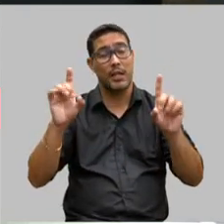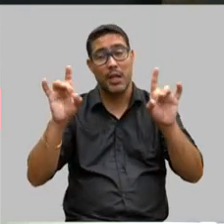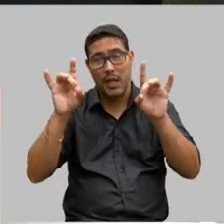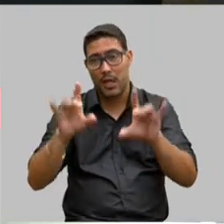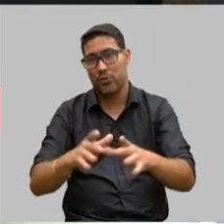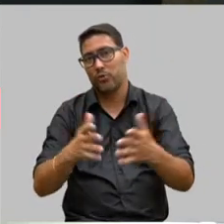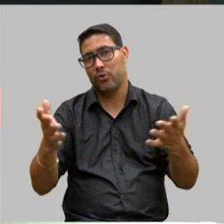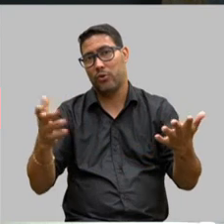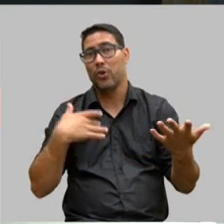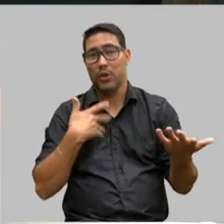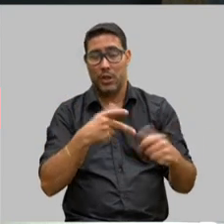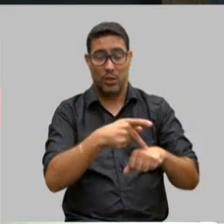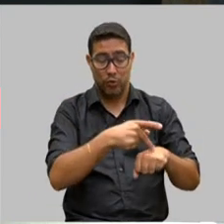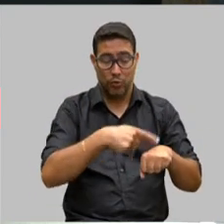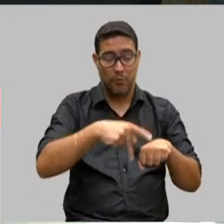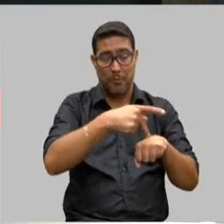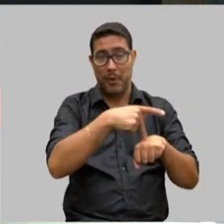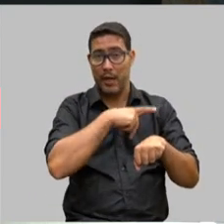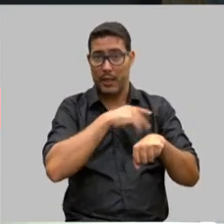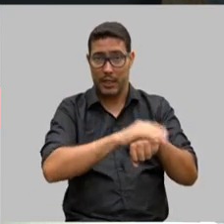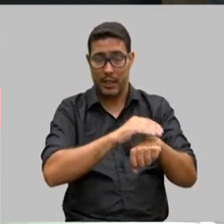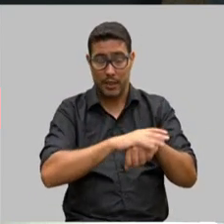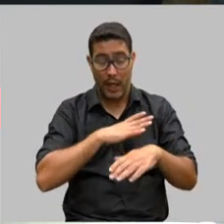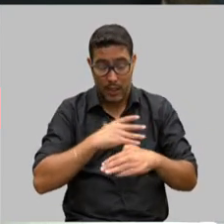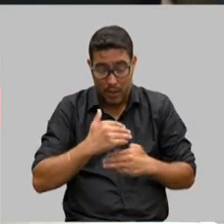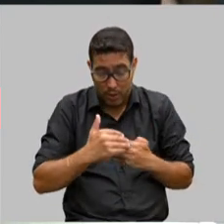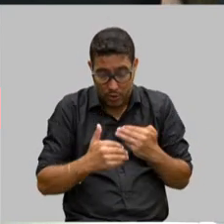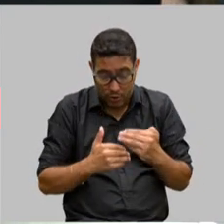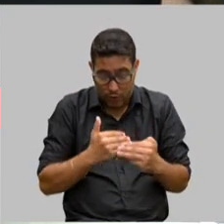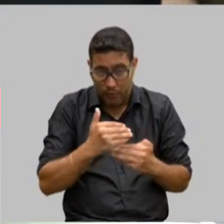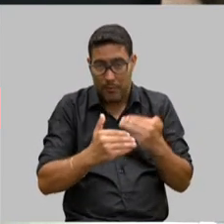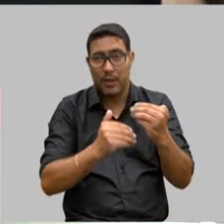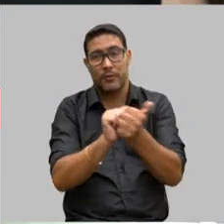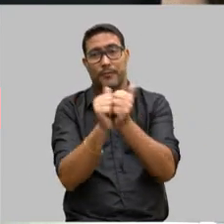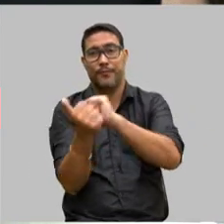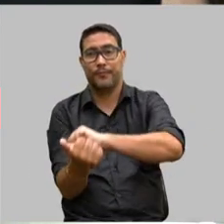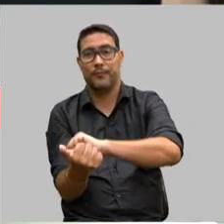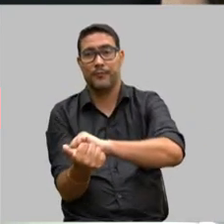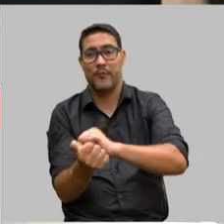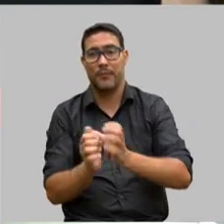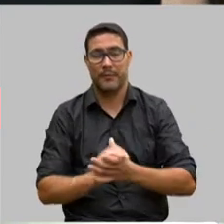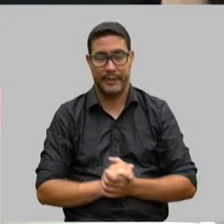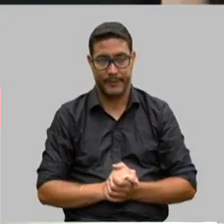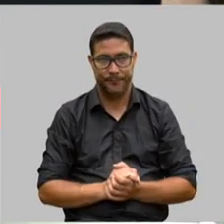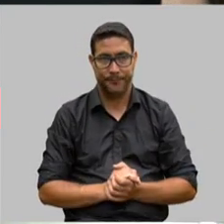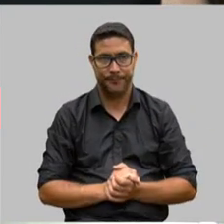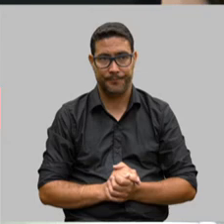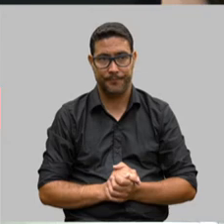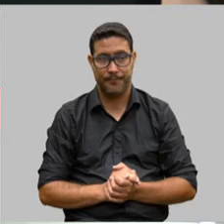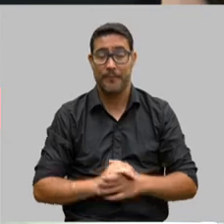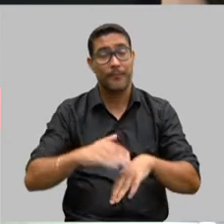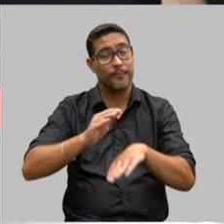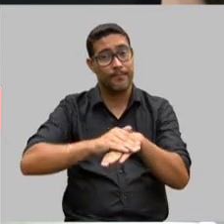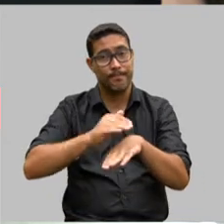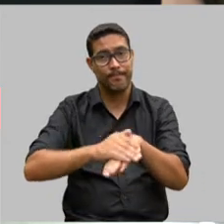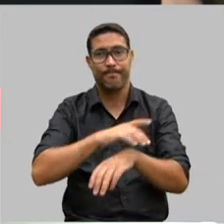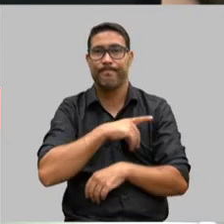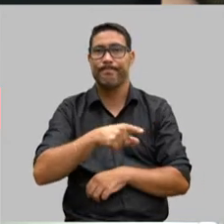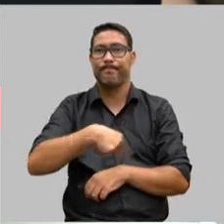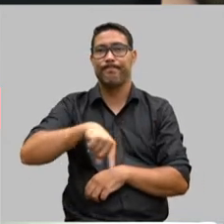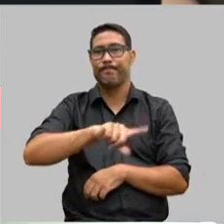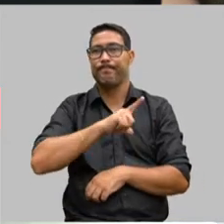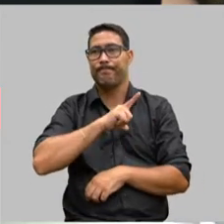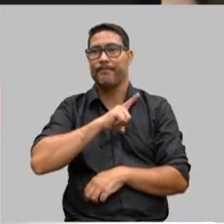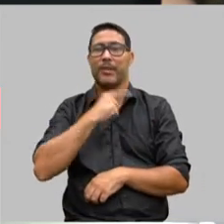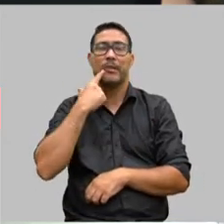em desenvolvimento ter que se adaptar. Ou seja, por mais que a gente faça e faça e faça, e é